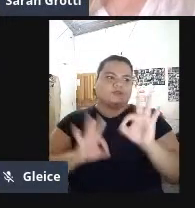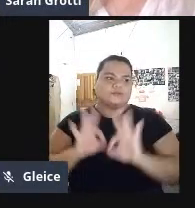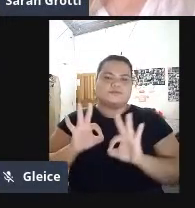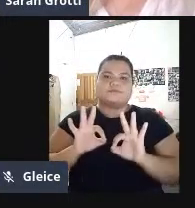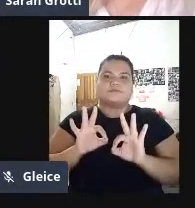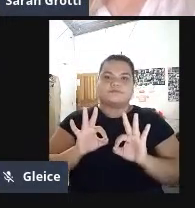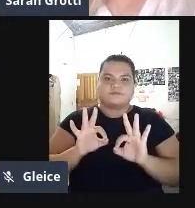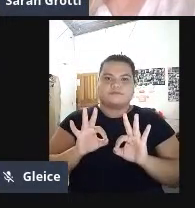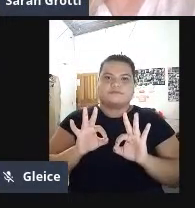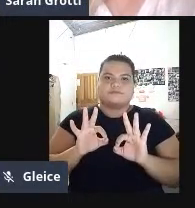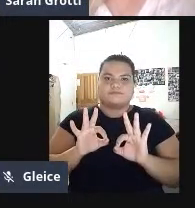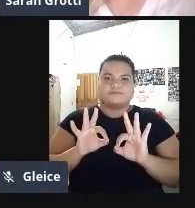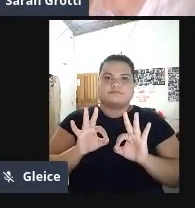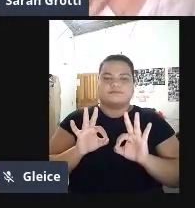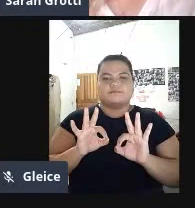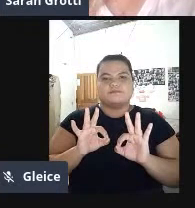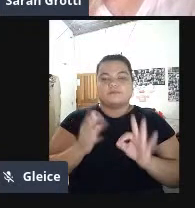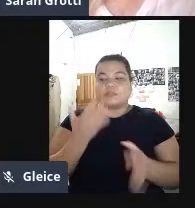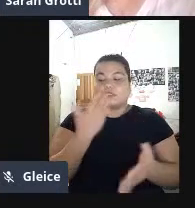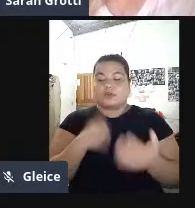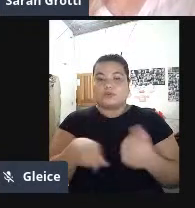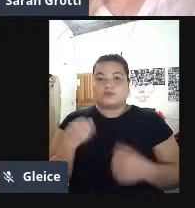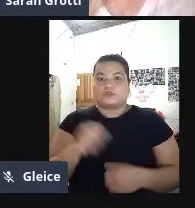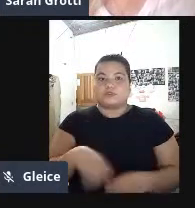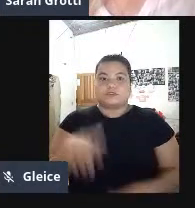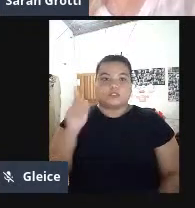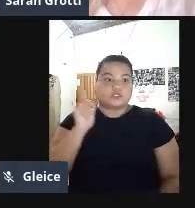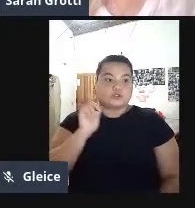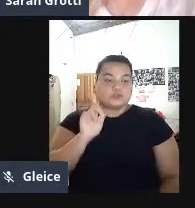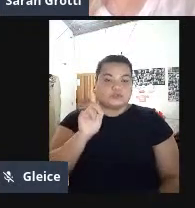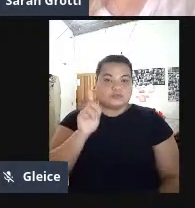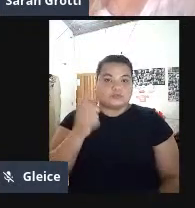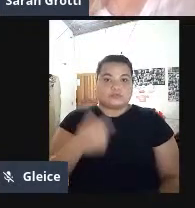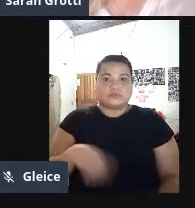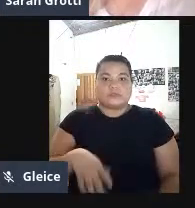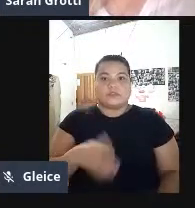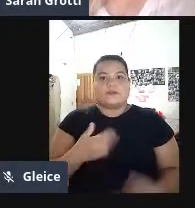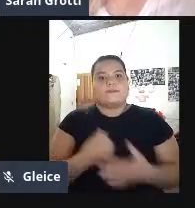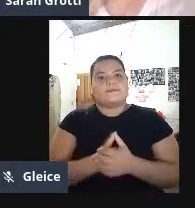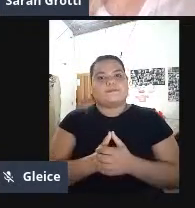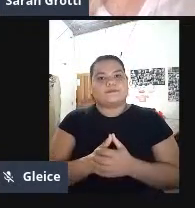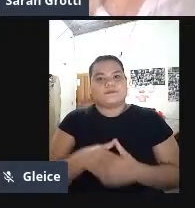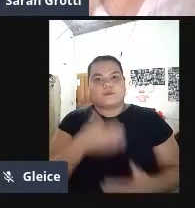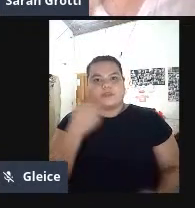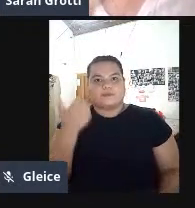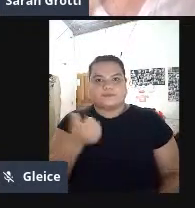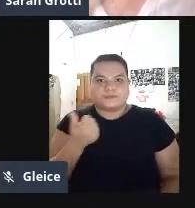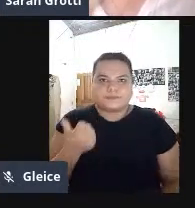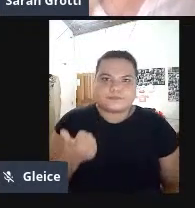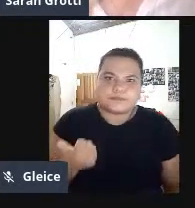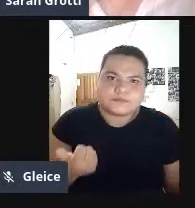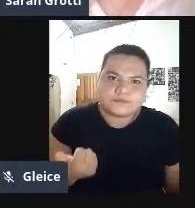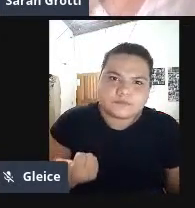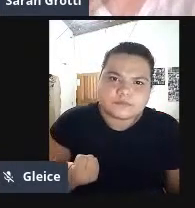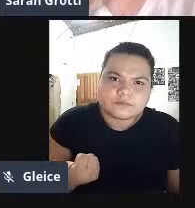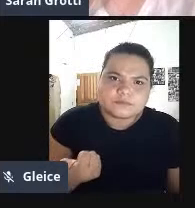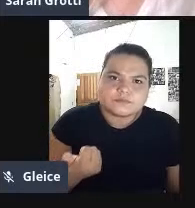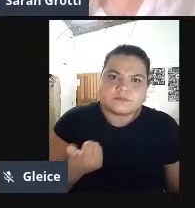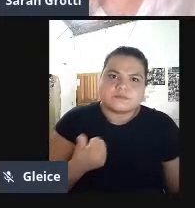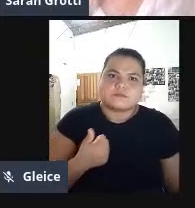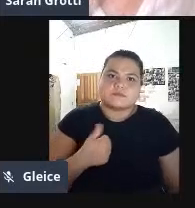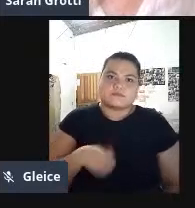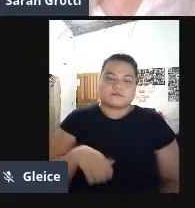suas carências. Por exemplo, a gente começa a trabalhar com as individualidades. Os indianos têm o hábito de cozinhar o arroz